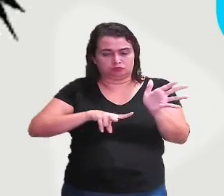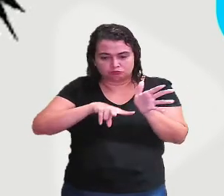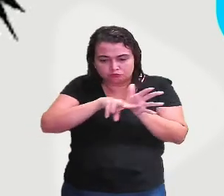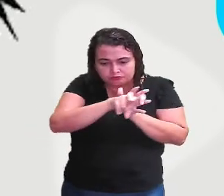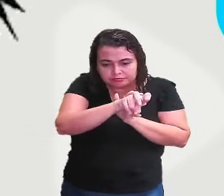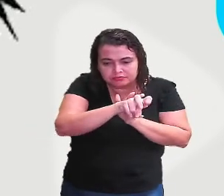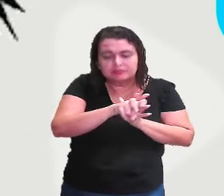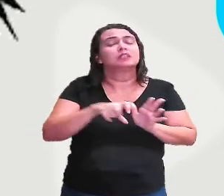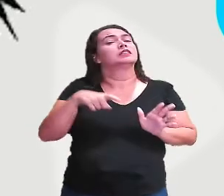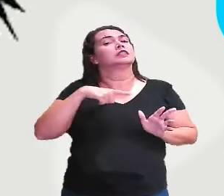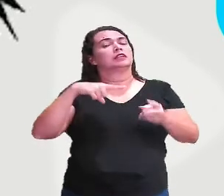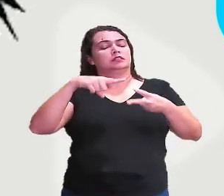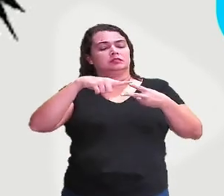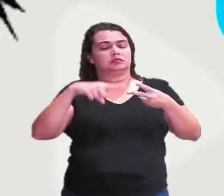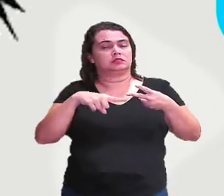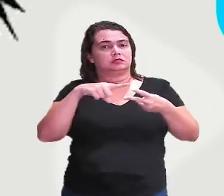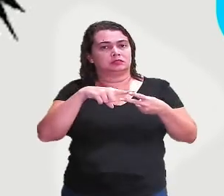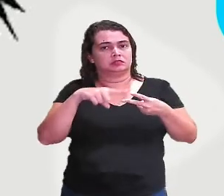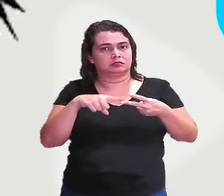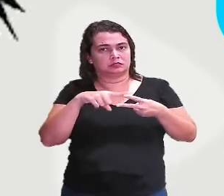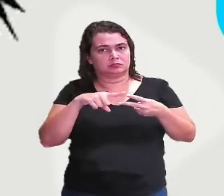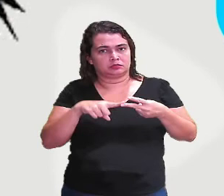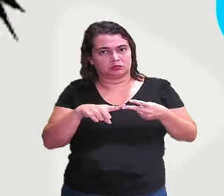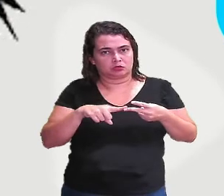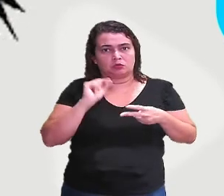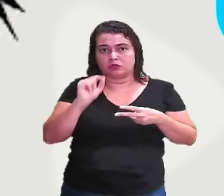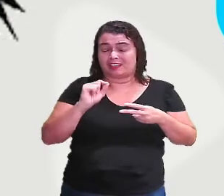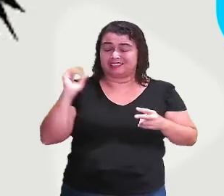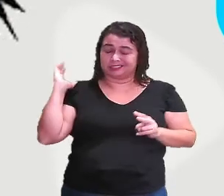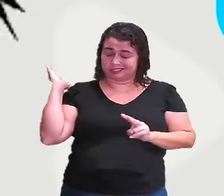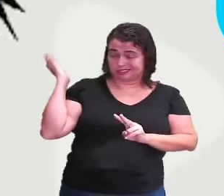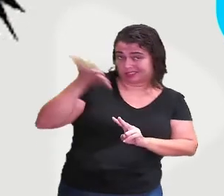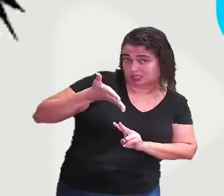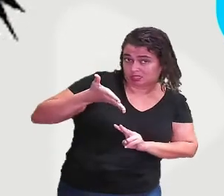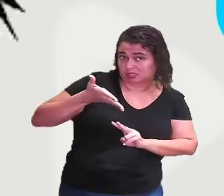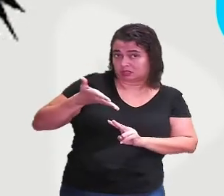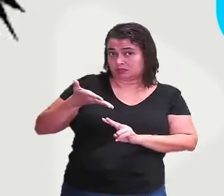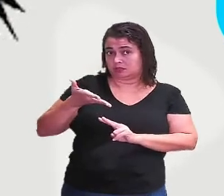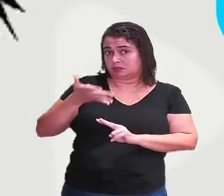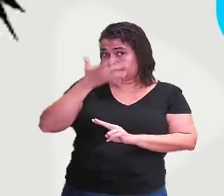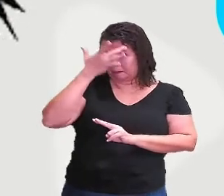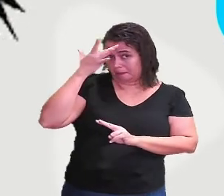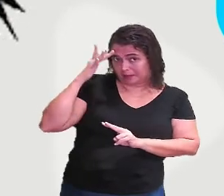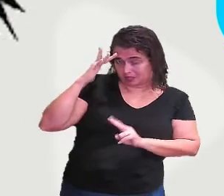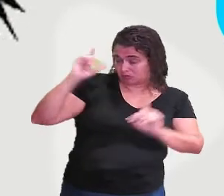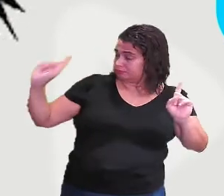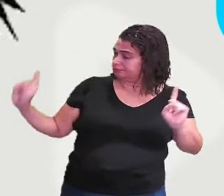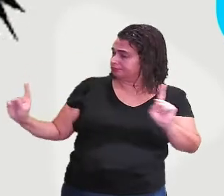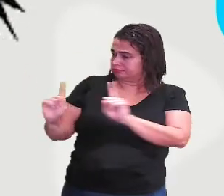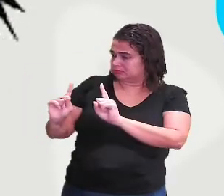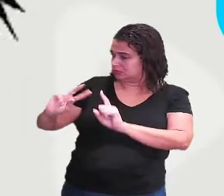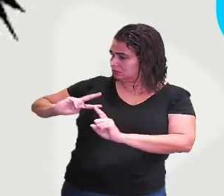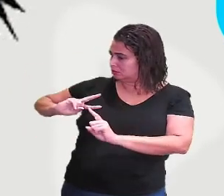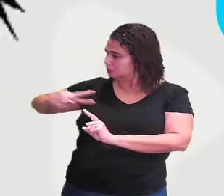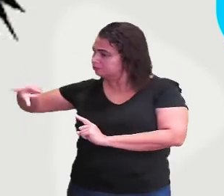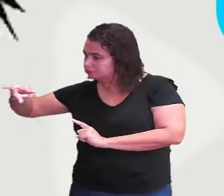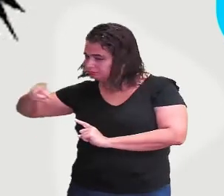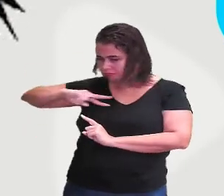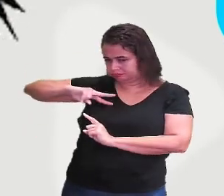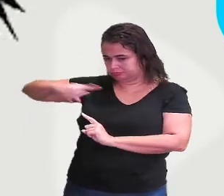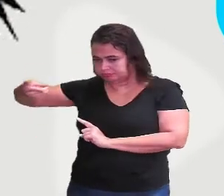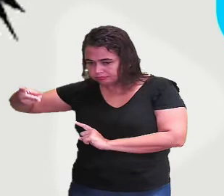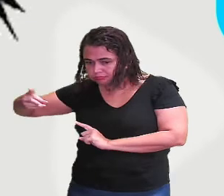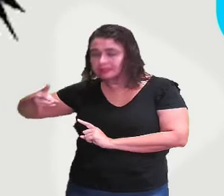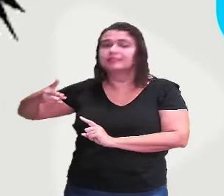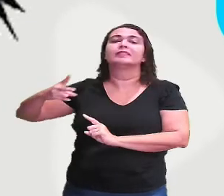dois grandes grupos de viroses. Viroses essas que têm transmissão direta, que é aquela coisa de pessoa para pessoa, fazendo aqui um trocadilho quase com aquela musiquinha